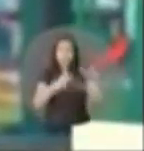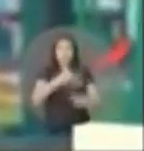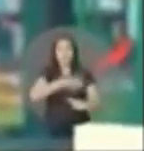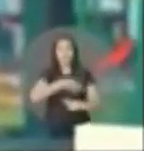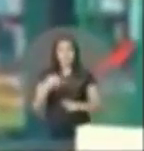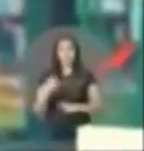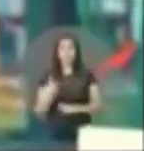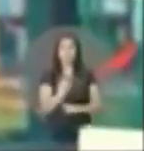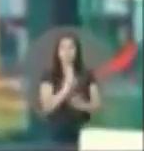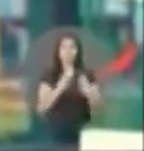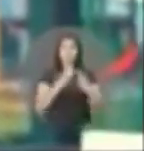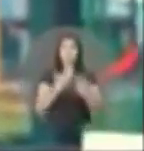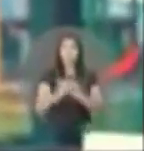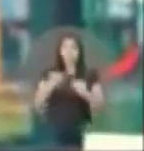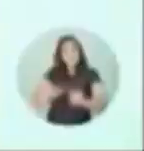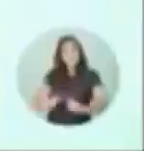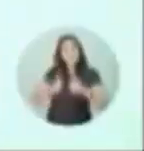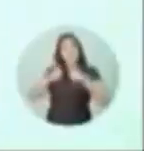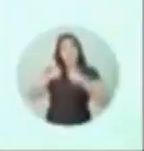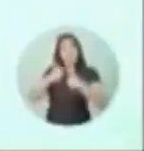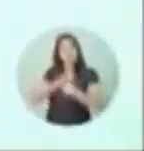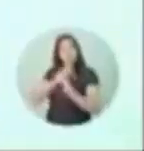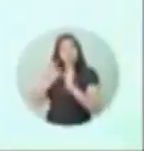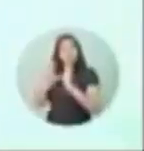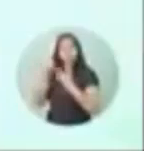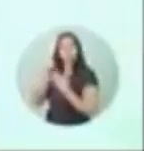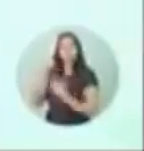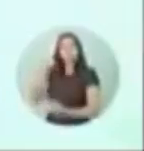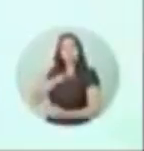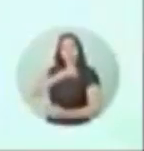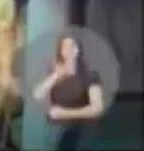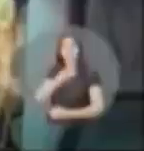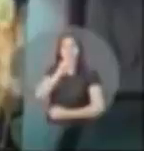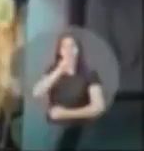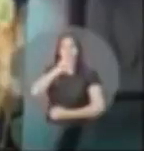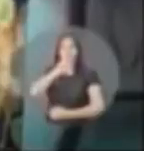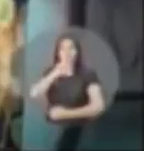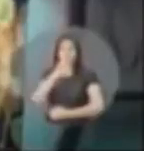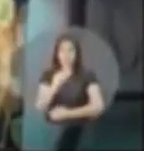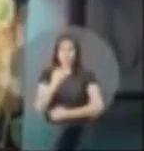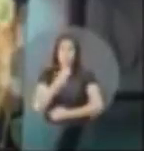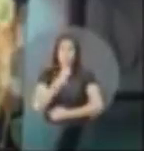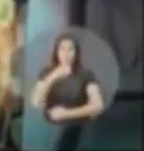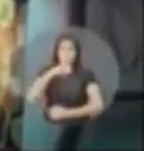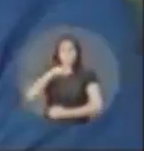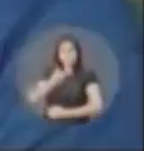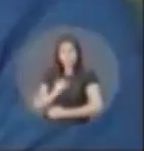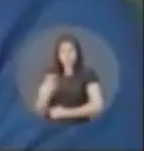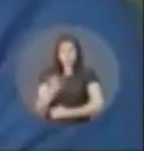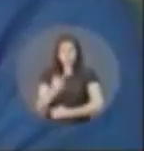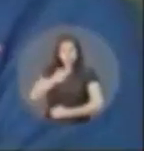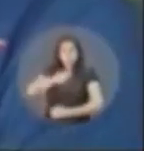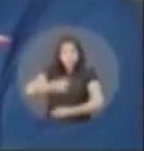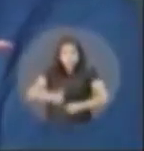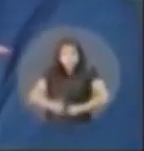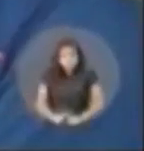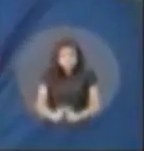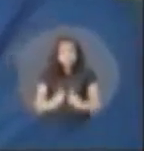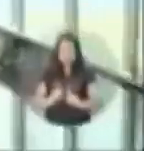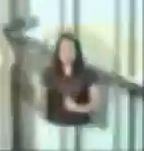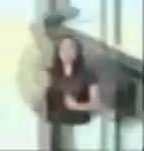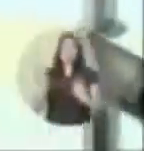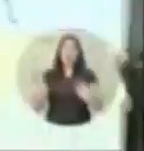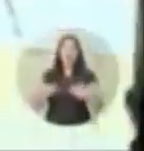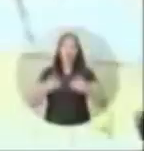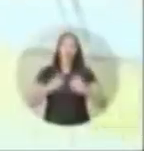a vida de famílias como a do seu Jairo. Sou o pai de Davi e do Jonas, eles são gêmeos e os dois são autistas. Cada um dos meus filhos tem uma CAD.